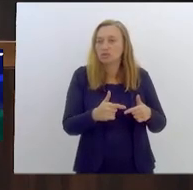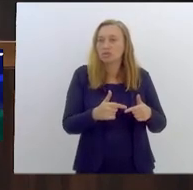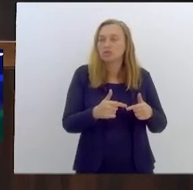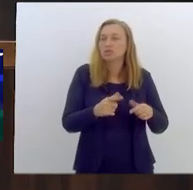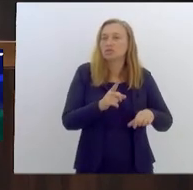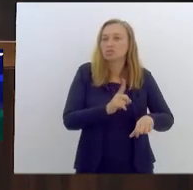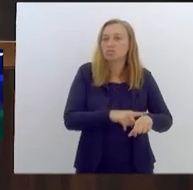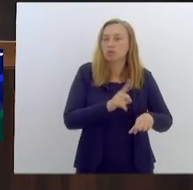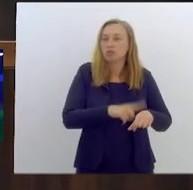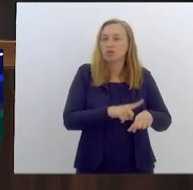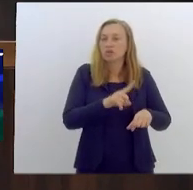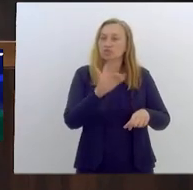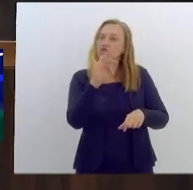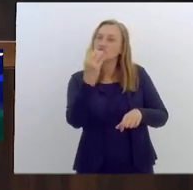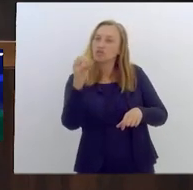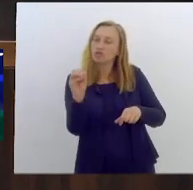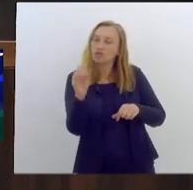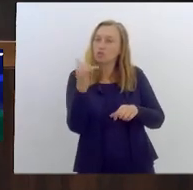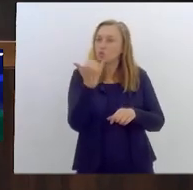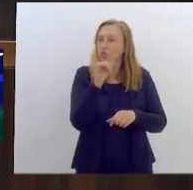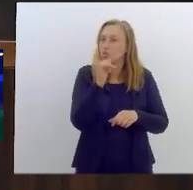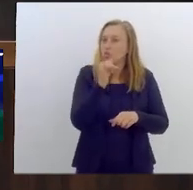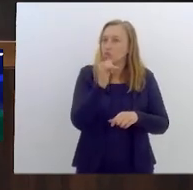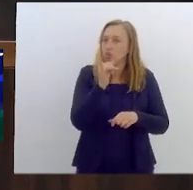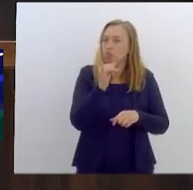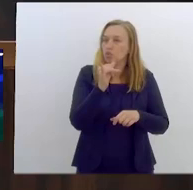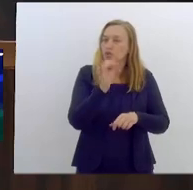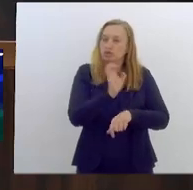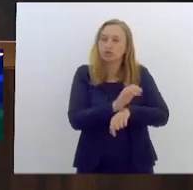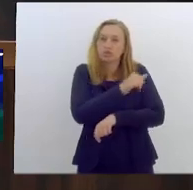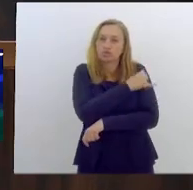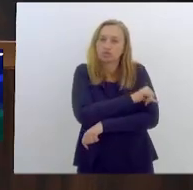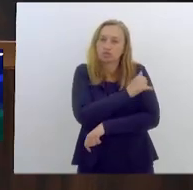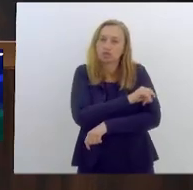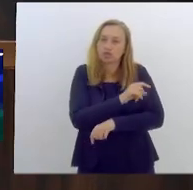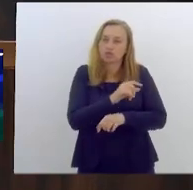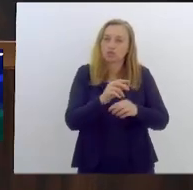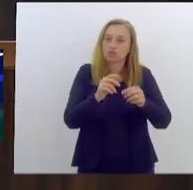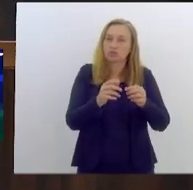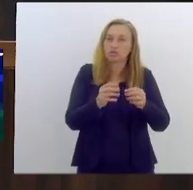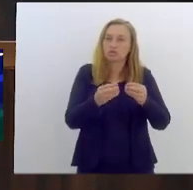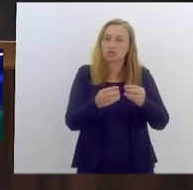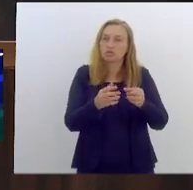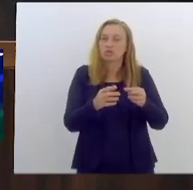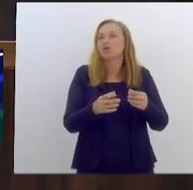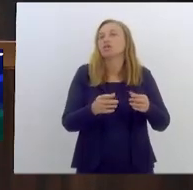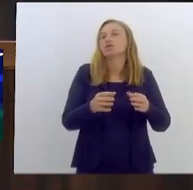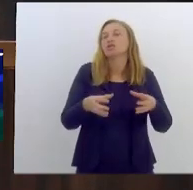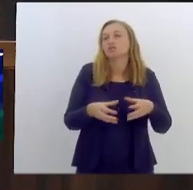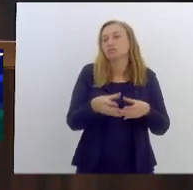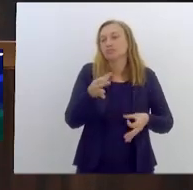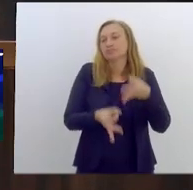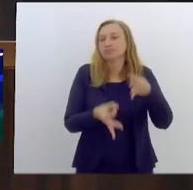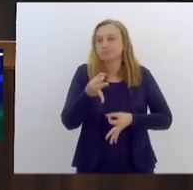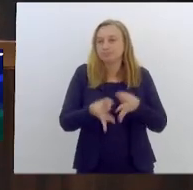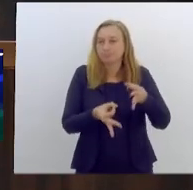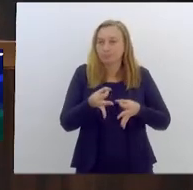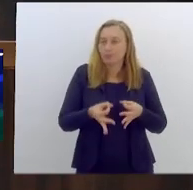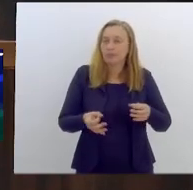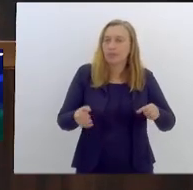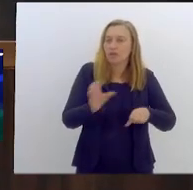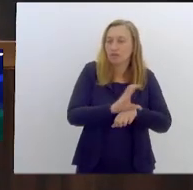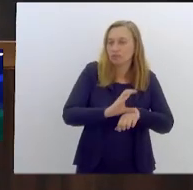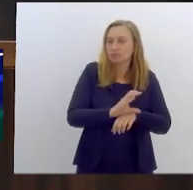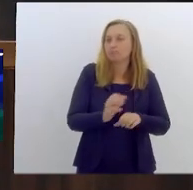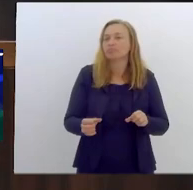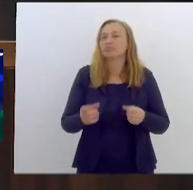elétricos e descargas elétricas no âmbito do Estado do Rio de Janeiro. Pareceres das comissões de Constituição e Justiça, pela constitucionalidade,